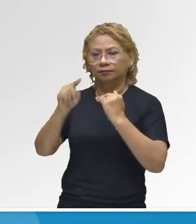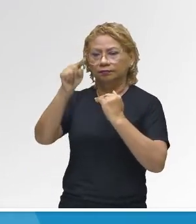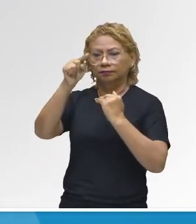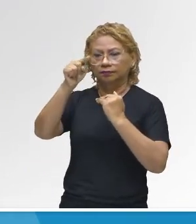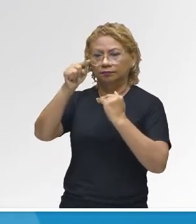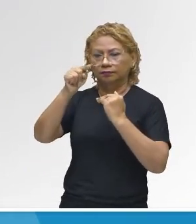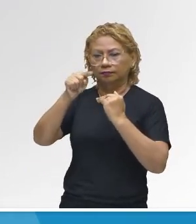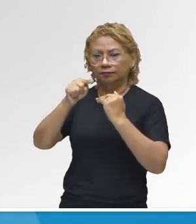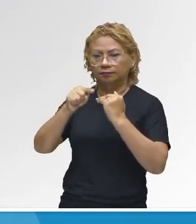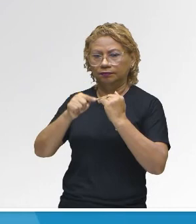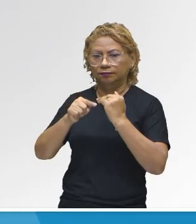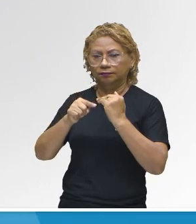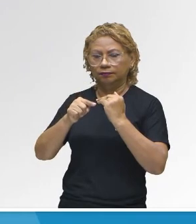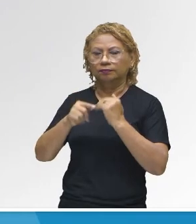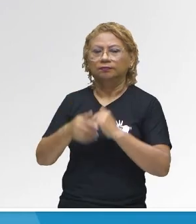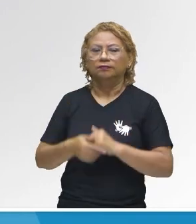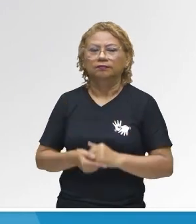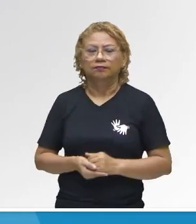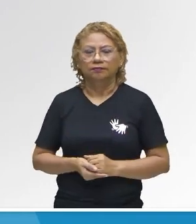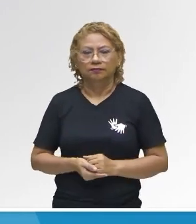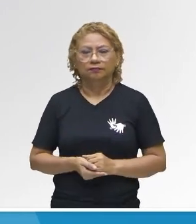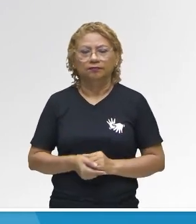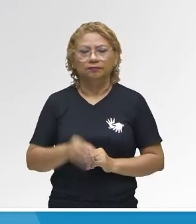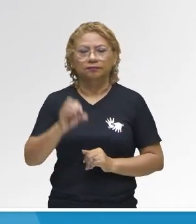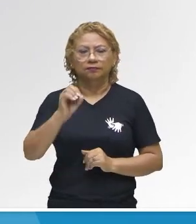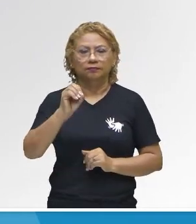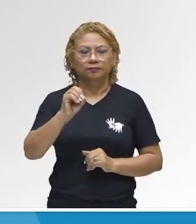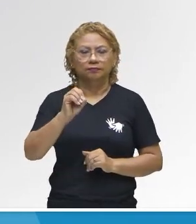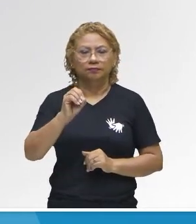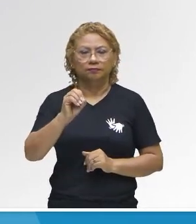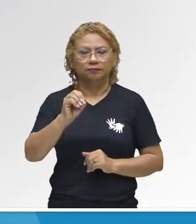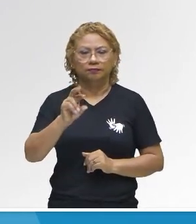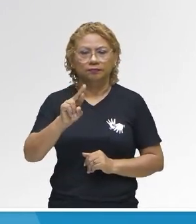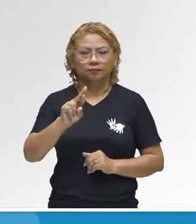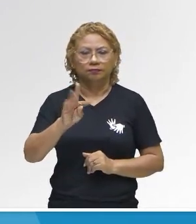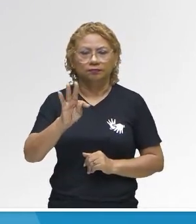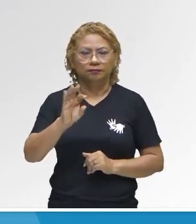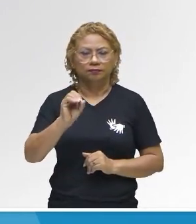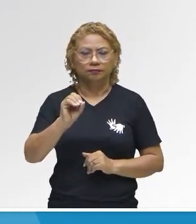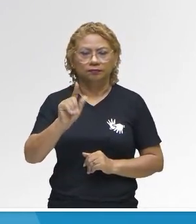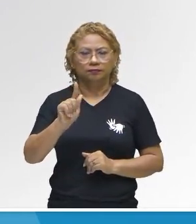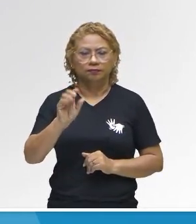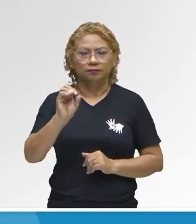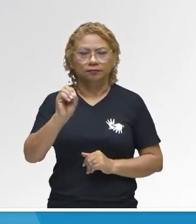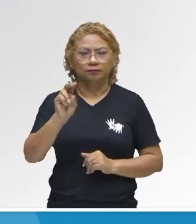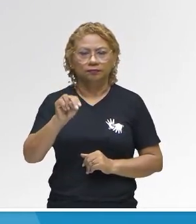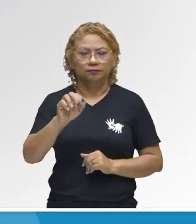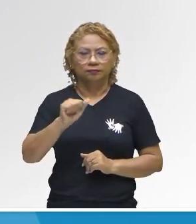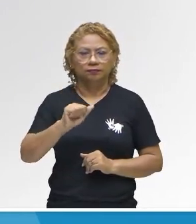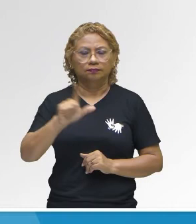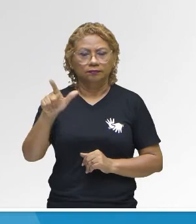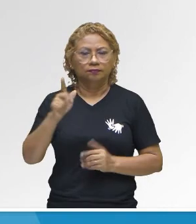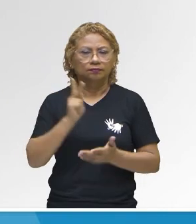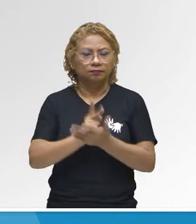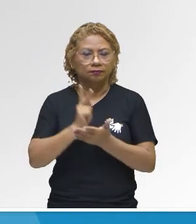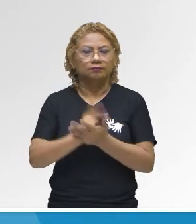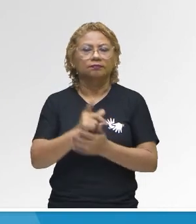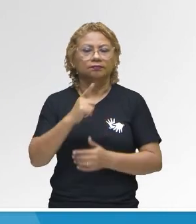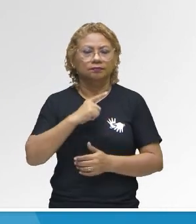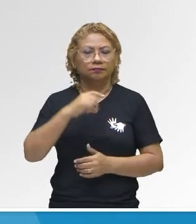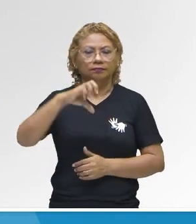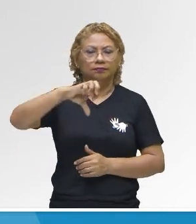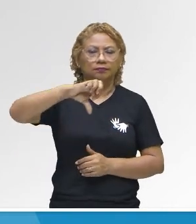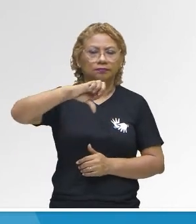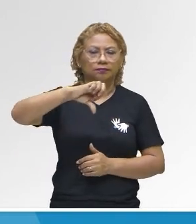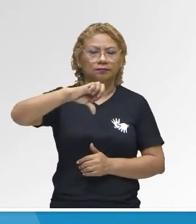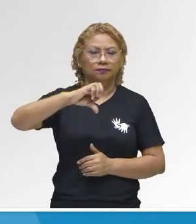uma reta ela é ortogonal com o plano toda vez que ela formar um ângulo de 90 graus. É ou não é? Então